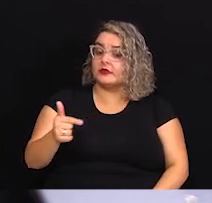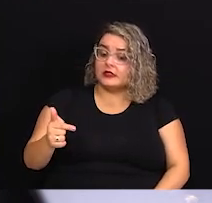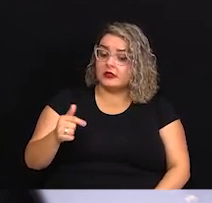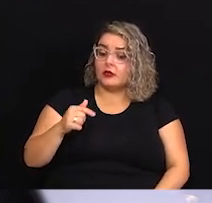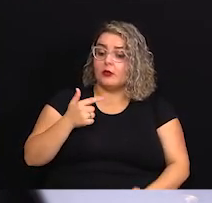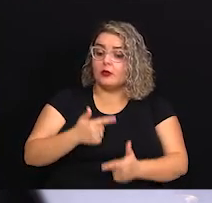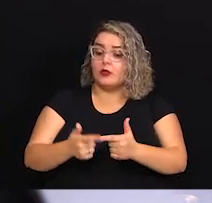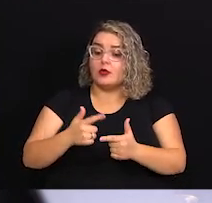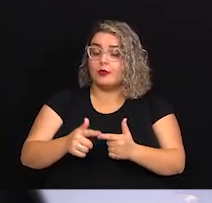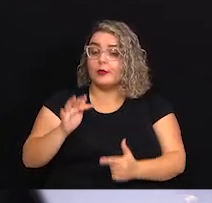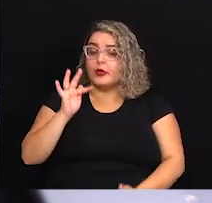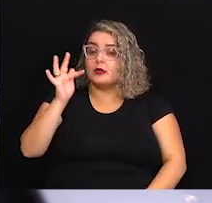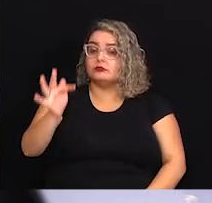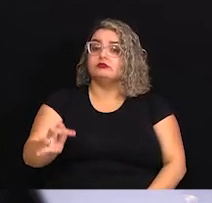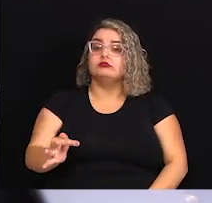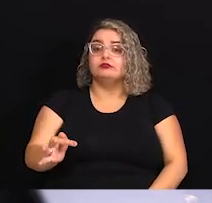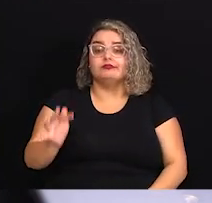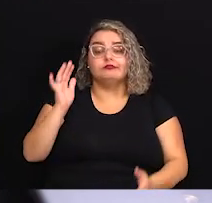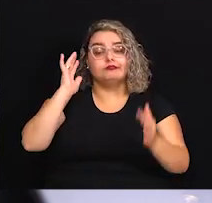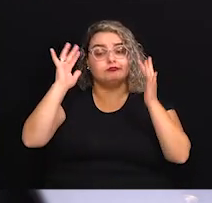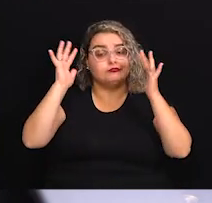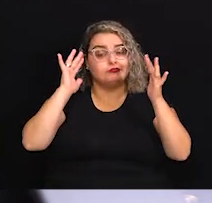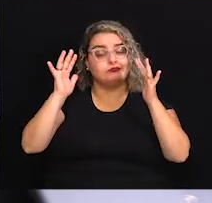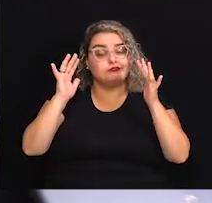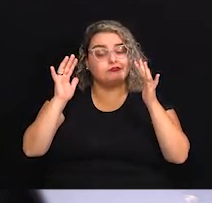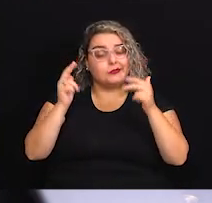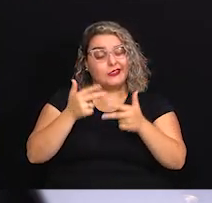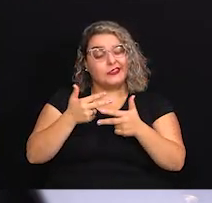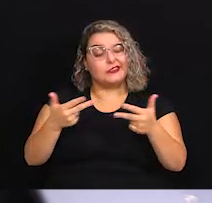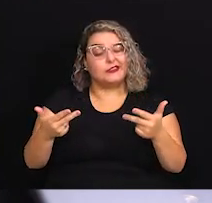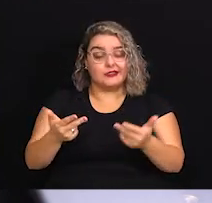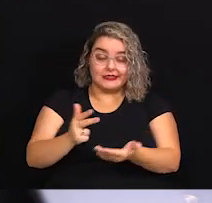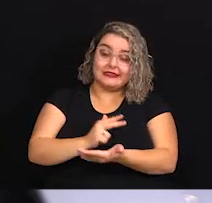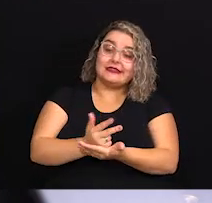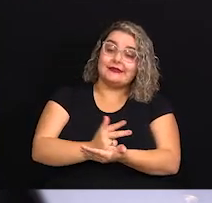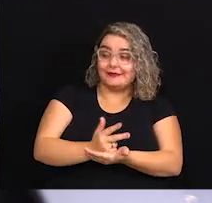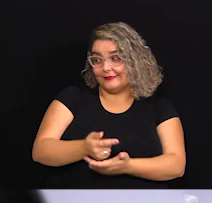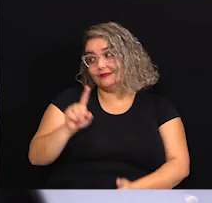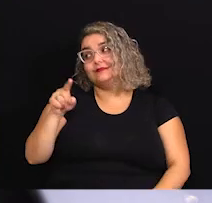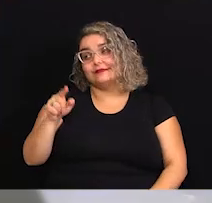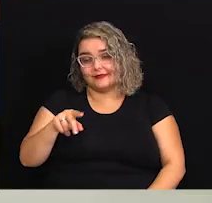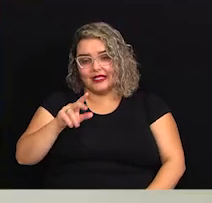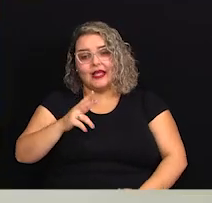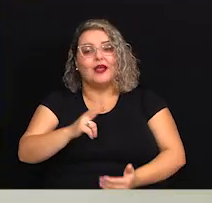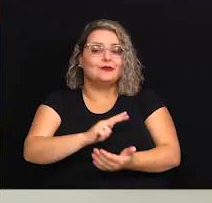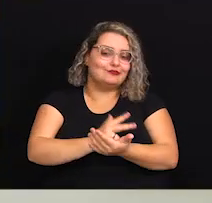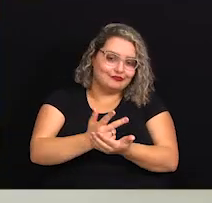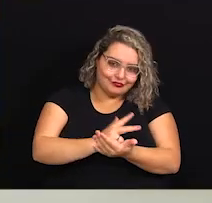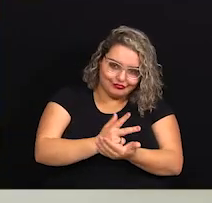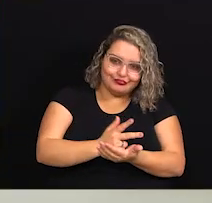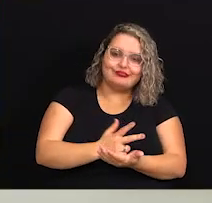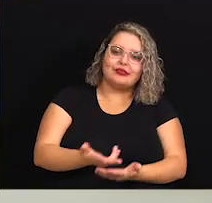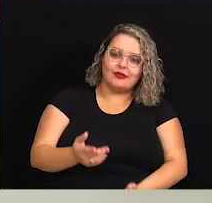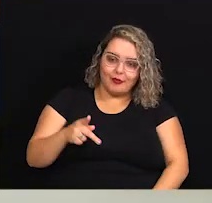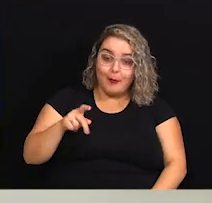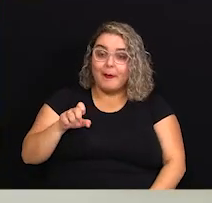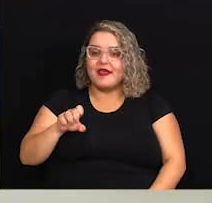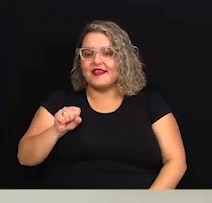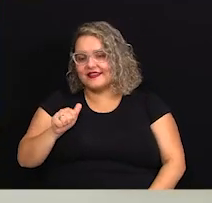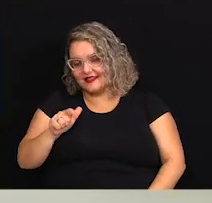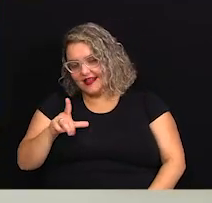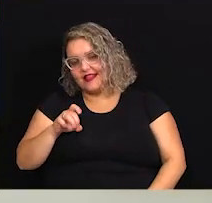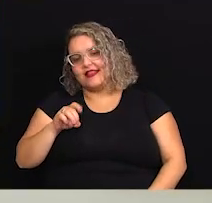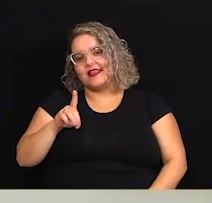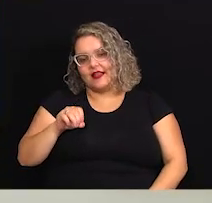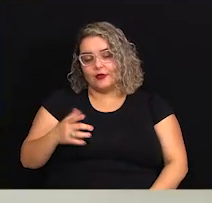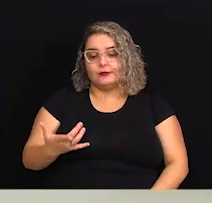num problema futuro. E o sonho talvez se tornar algo que vira um pesadelo. Exatamente. Então, nós estamos num momento onde